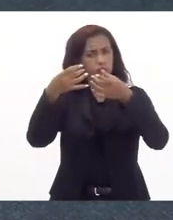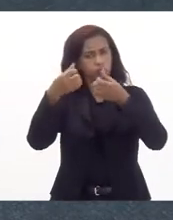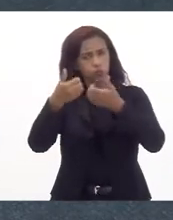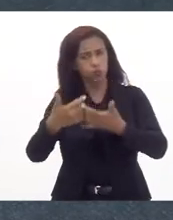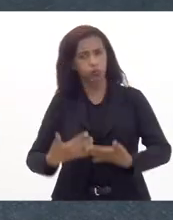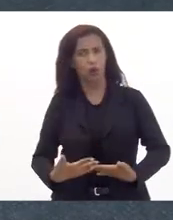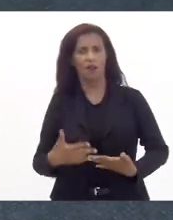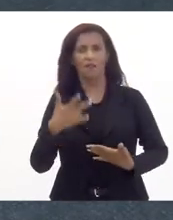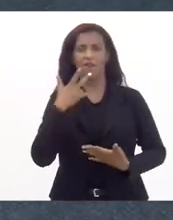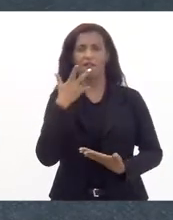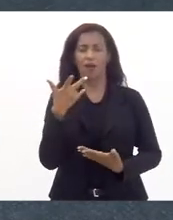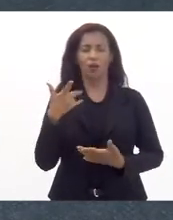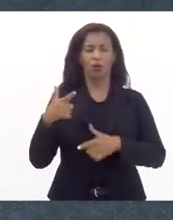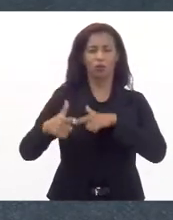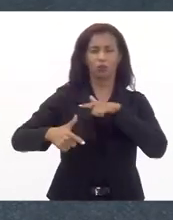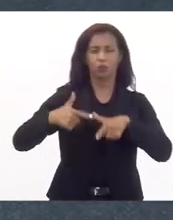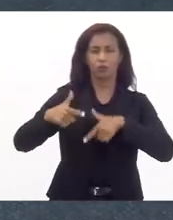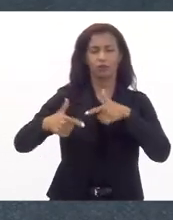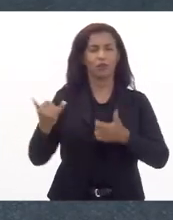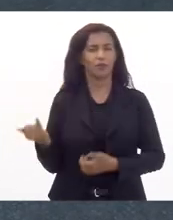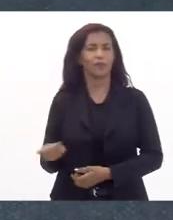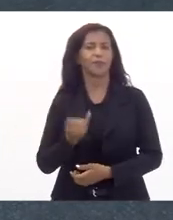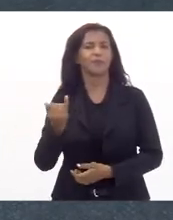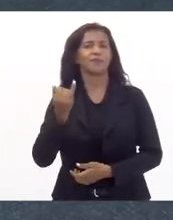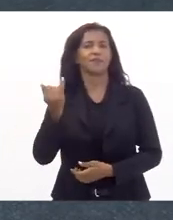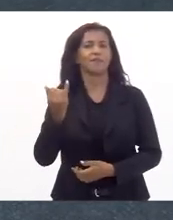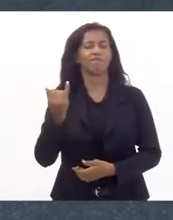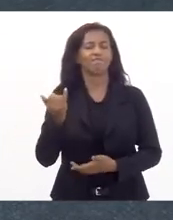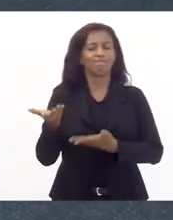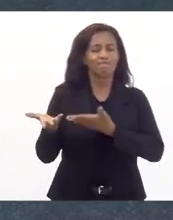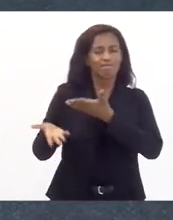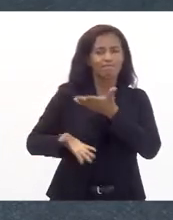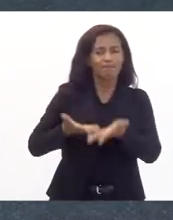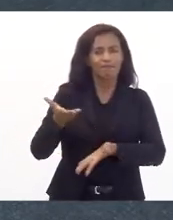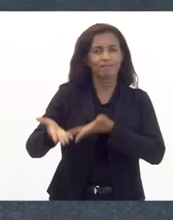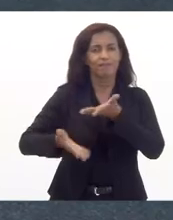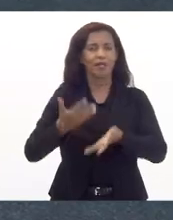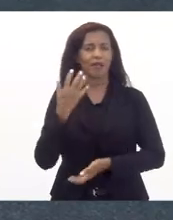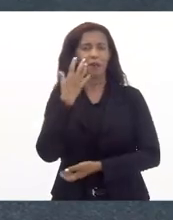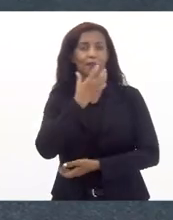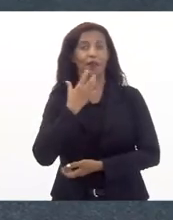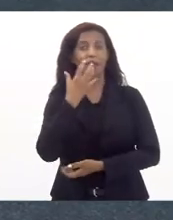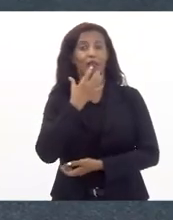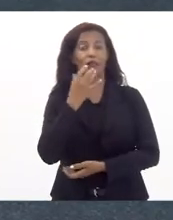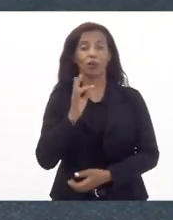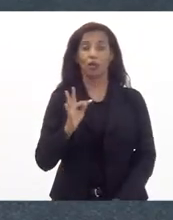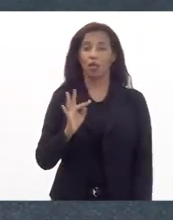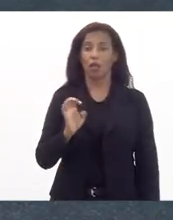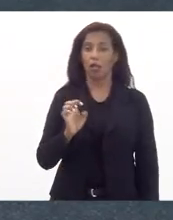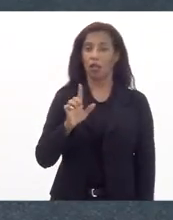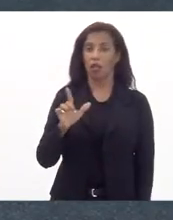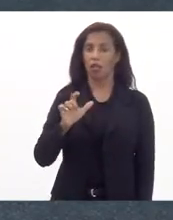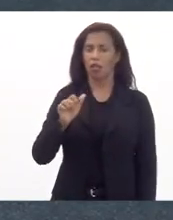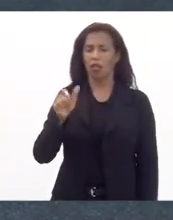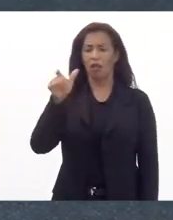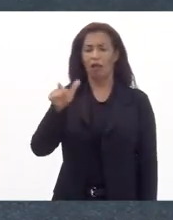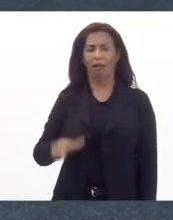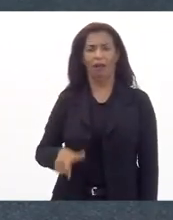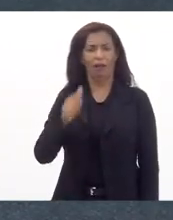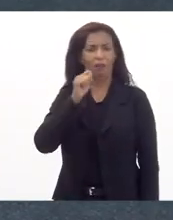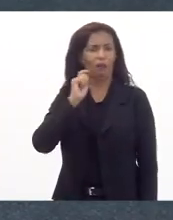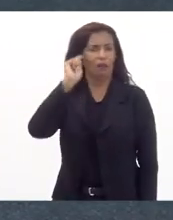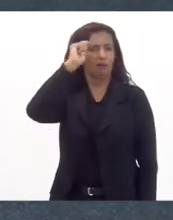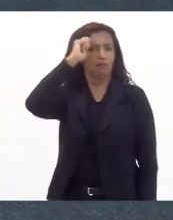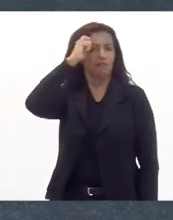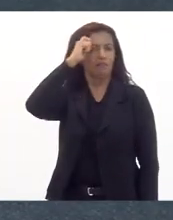ressaltaram o serviço importante prestado pela canto e essa Cristina essa mulher